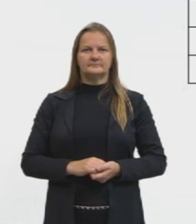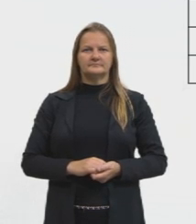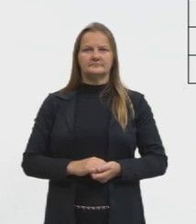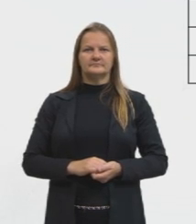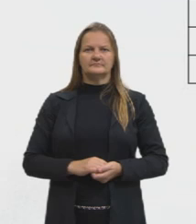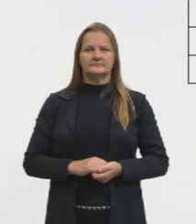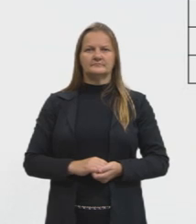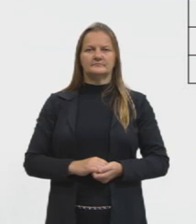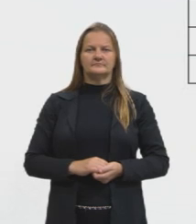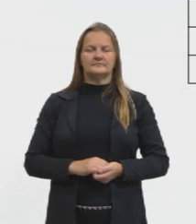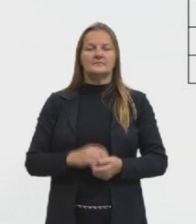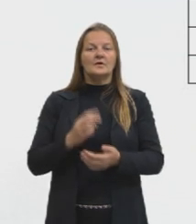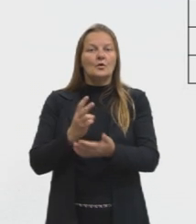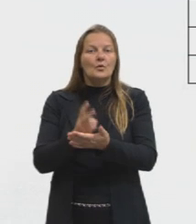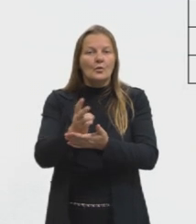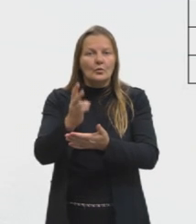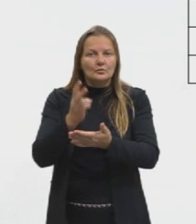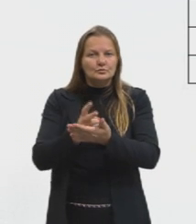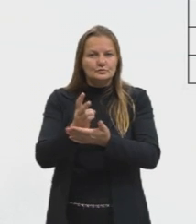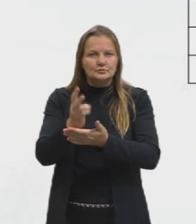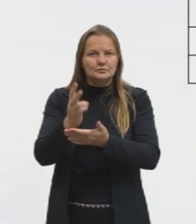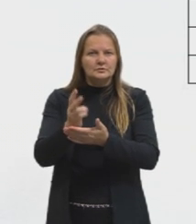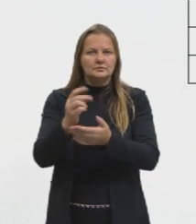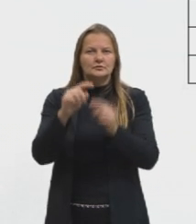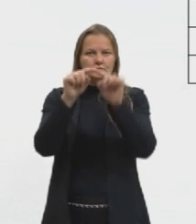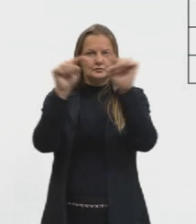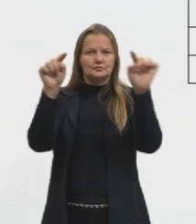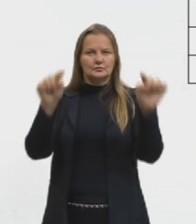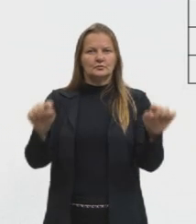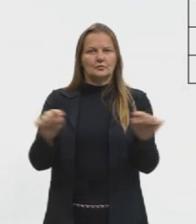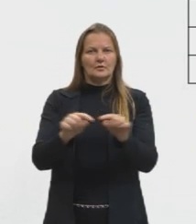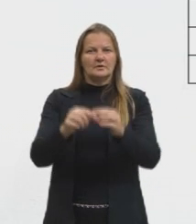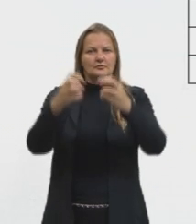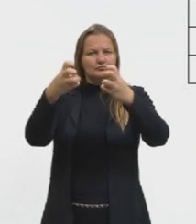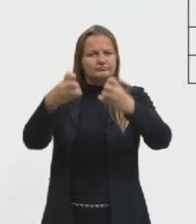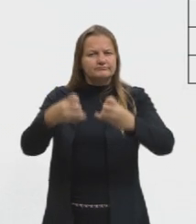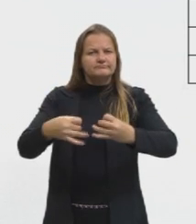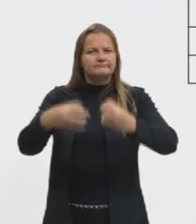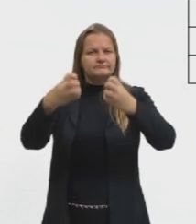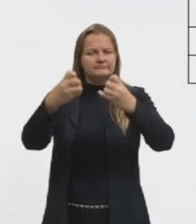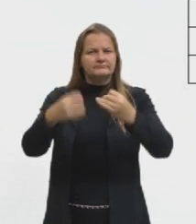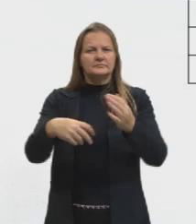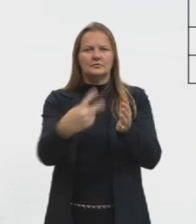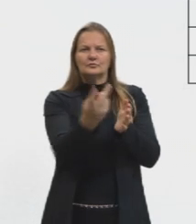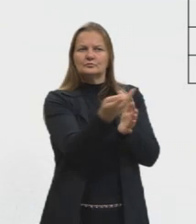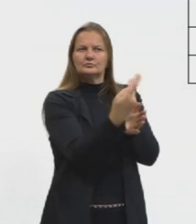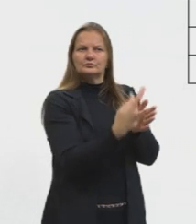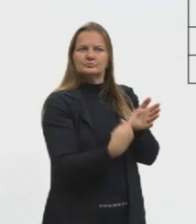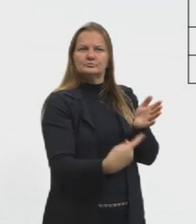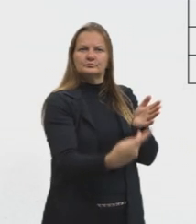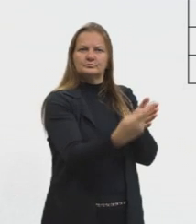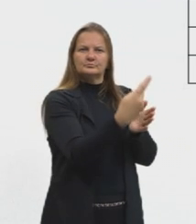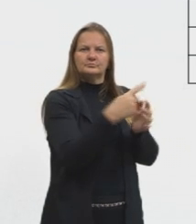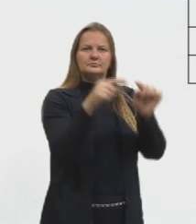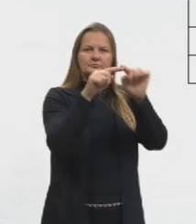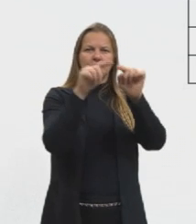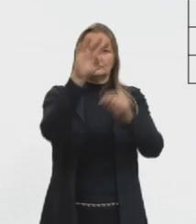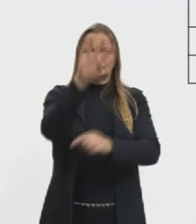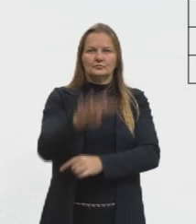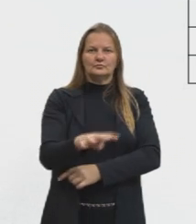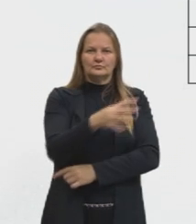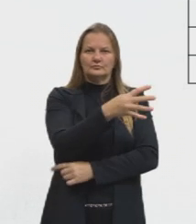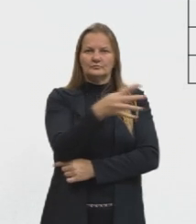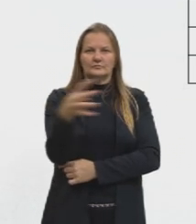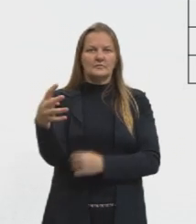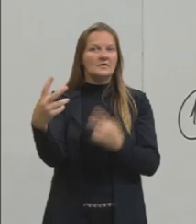bom então dando continuidade aqui eu redesenhei então aqui aquele quadro certo é o